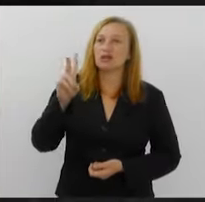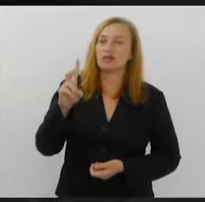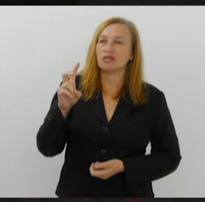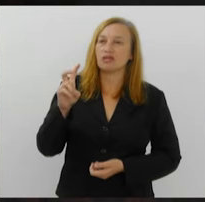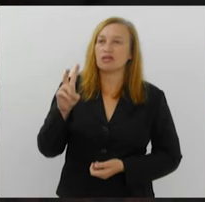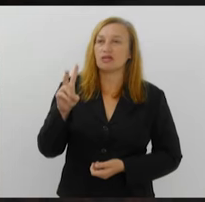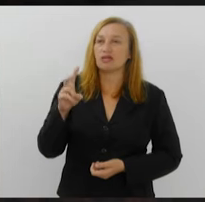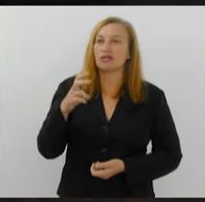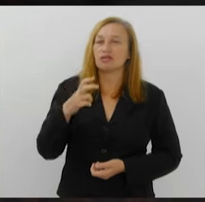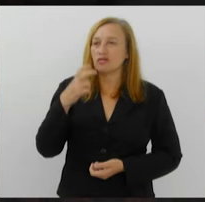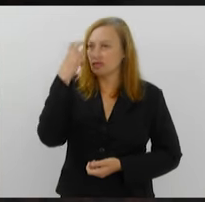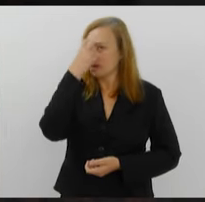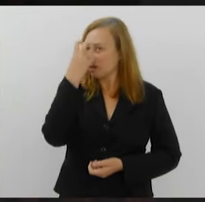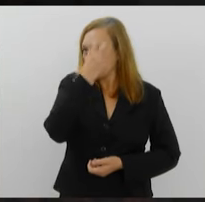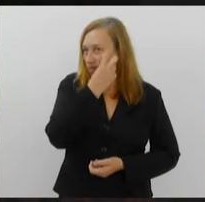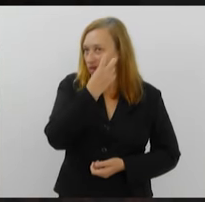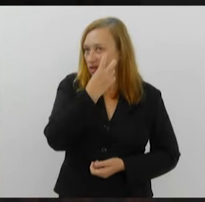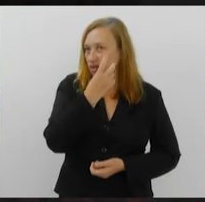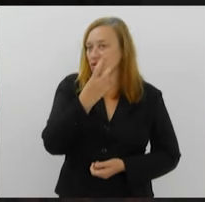Lucinho.